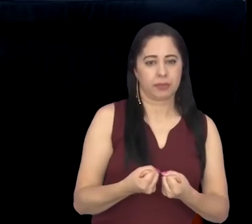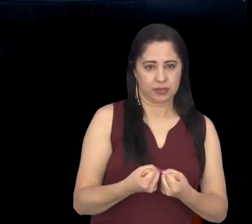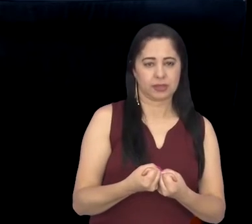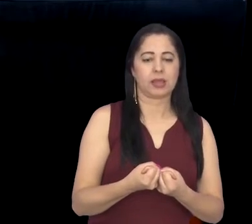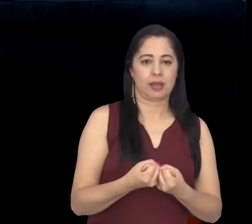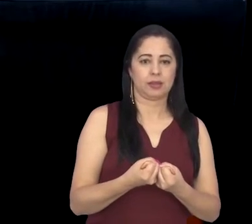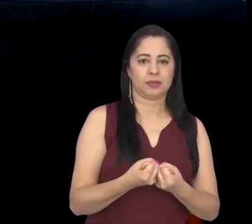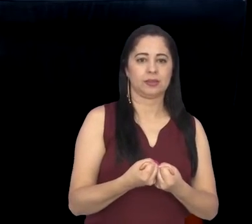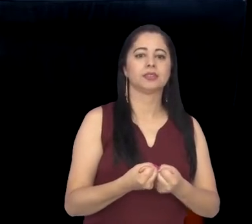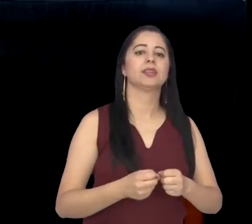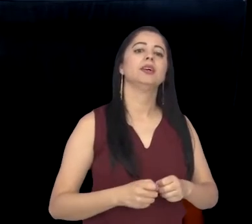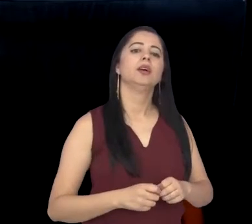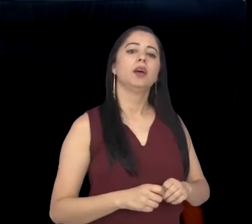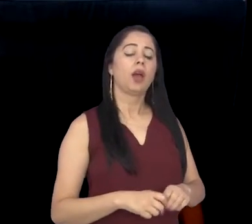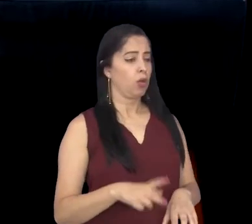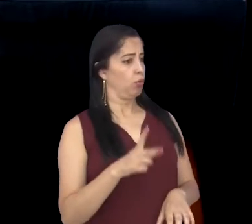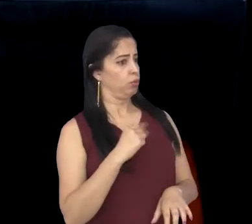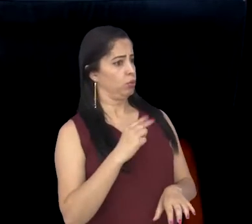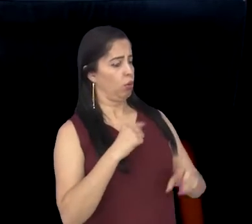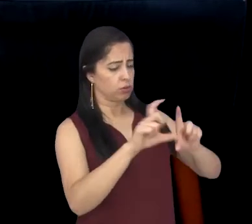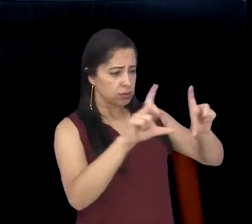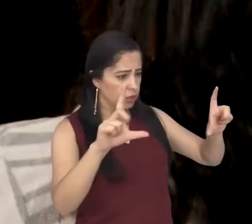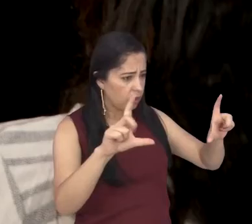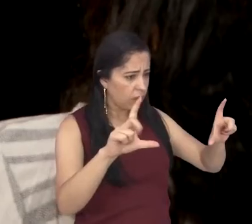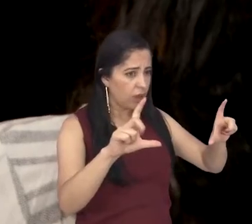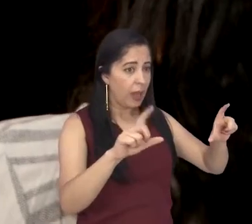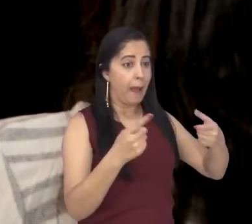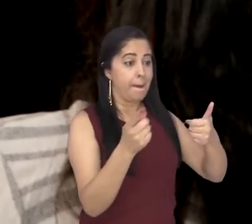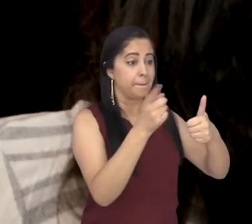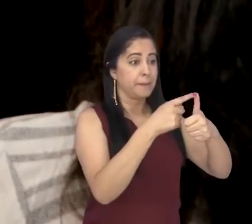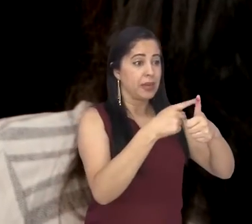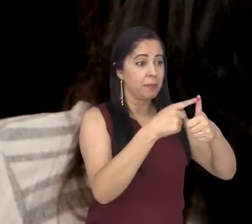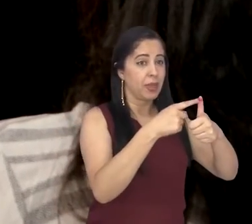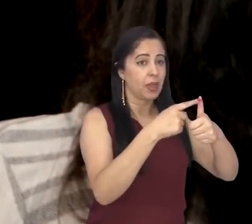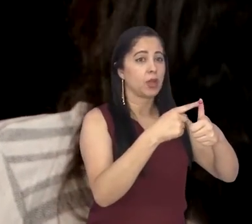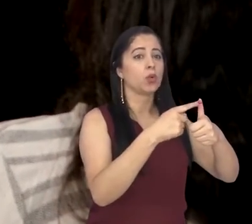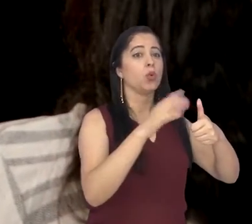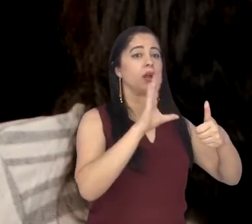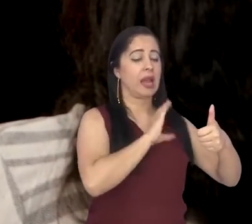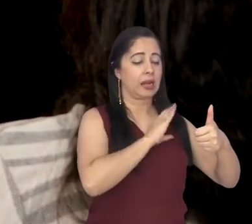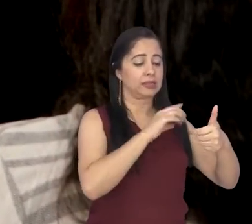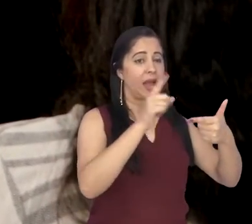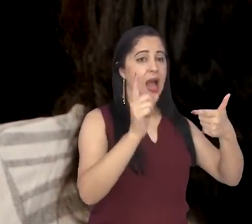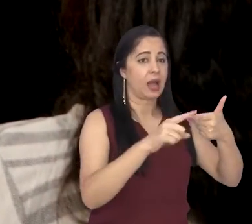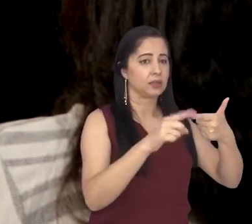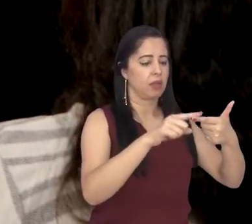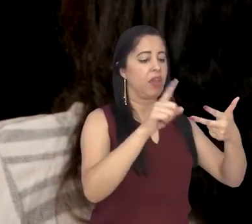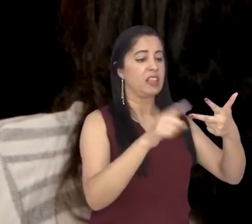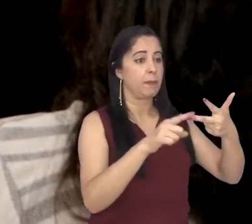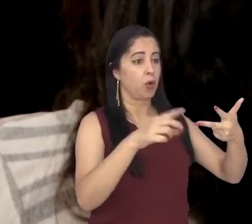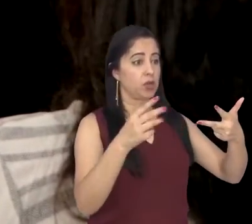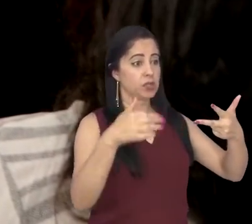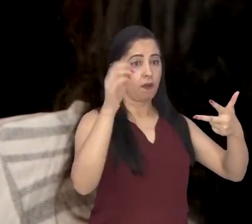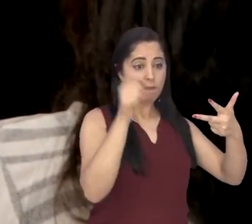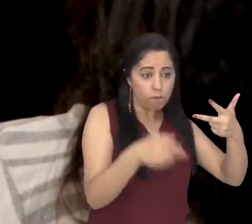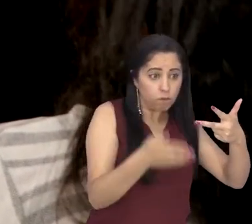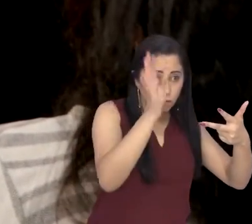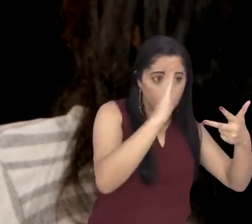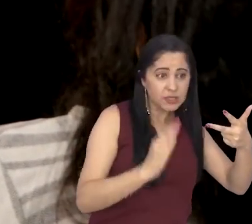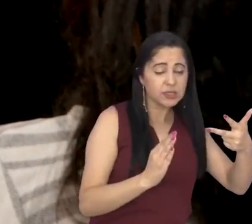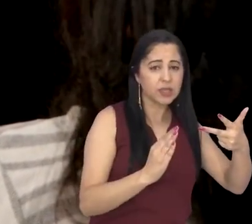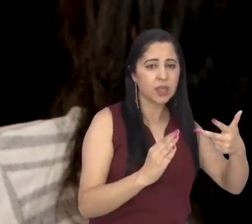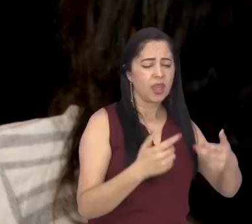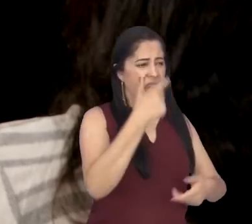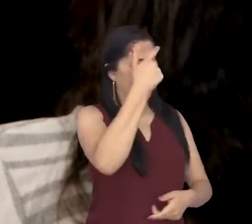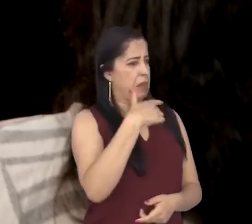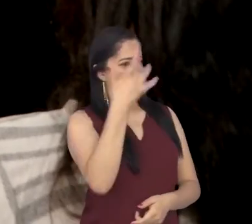depois que se inscreveu, depois... primeiro um canadense, não sei o quê, você é o terceiro. Porque quando eu abri lá, tinha 500 pessoas, Nossa. Eu não sabia que